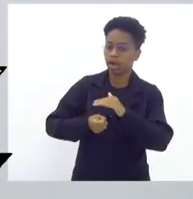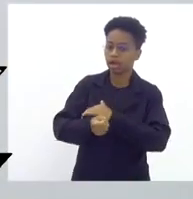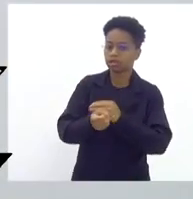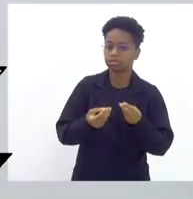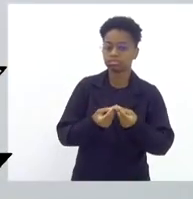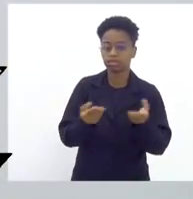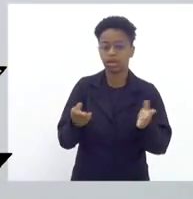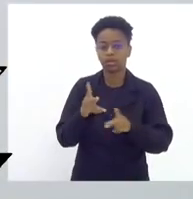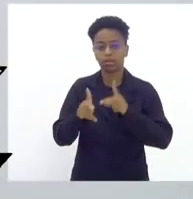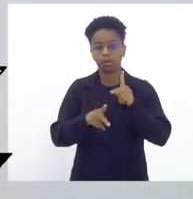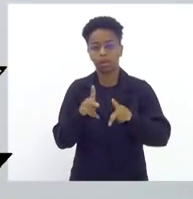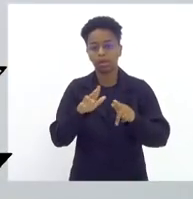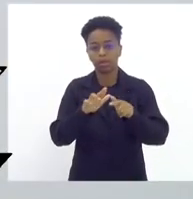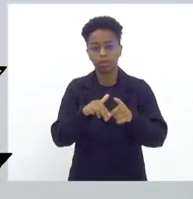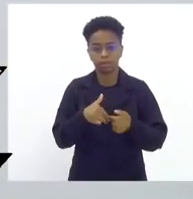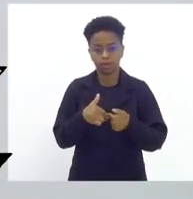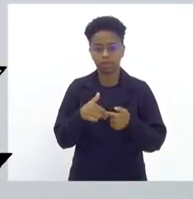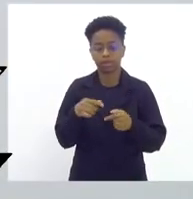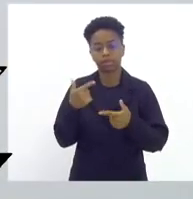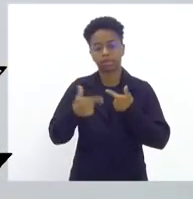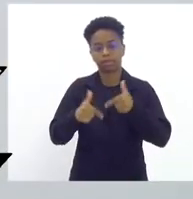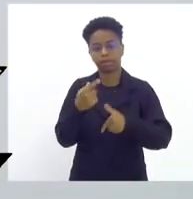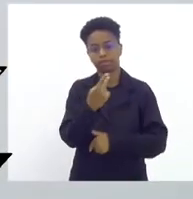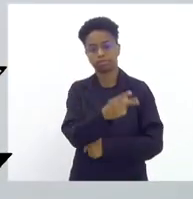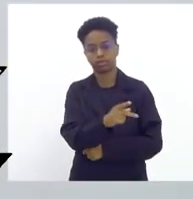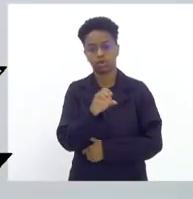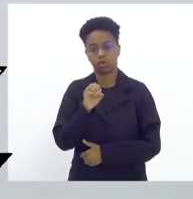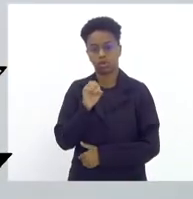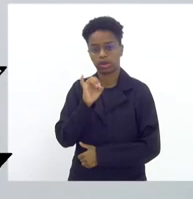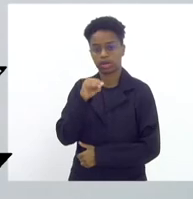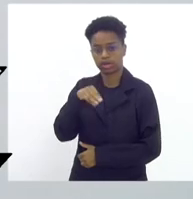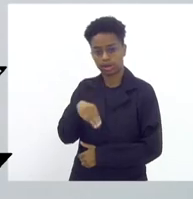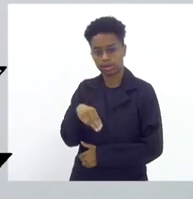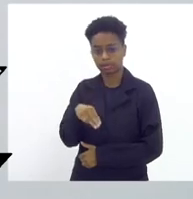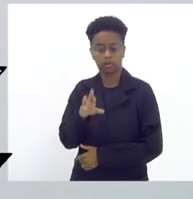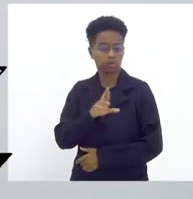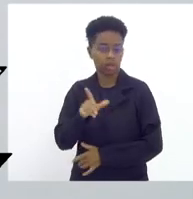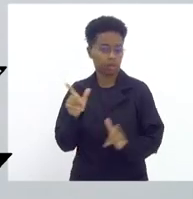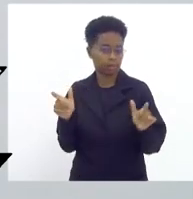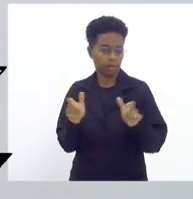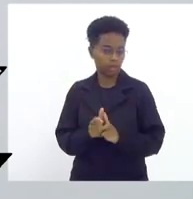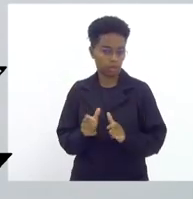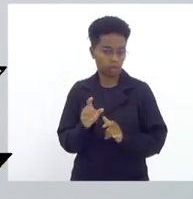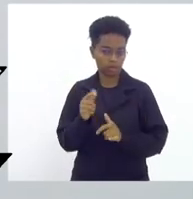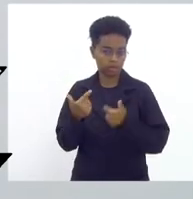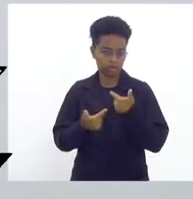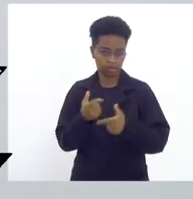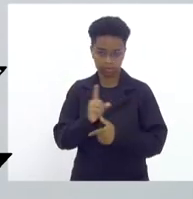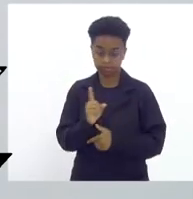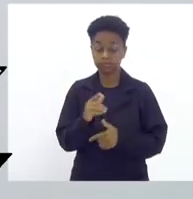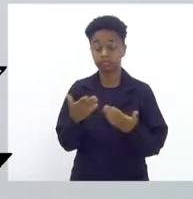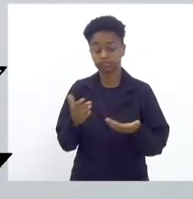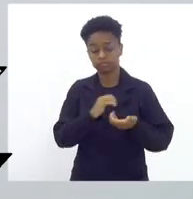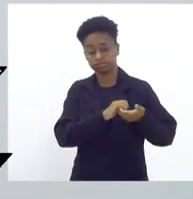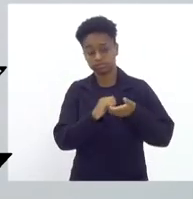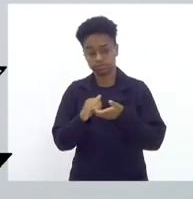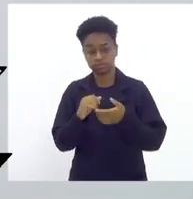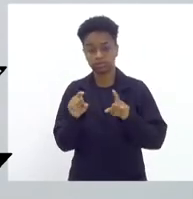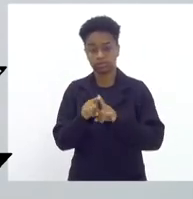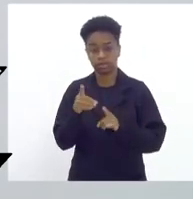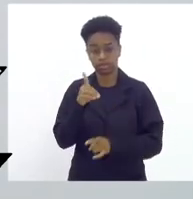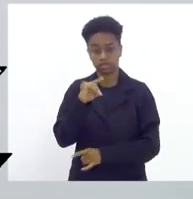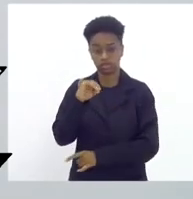por conta do trabalho da om Brasil Então não é um trabalho menor saudar a presença do Diogo